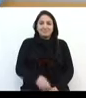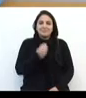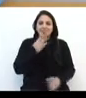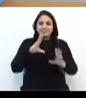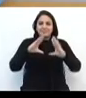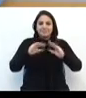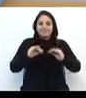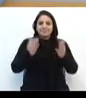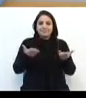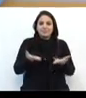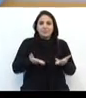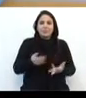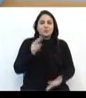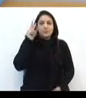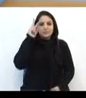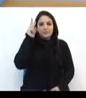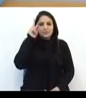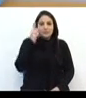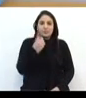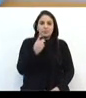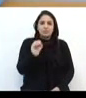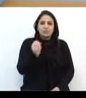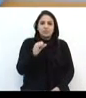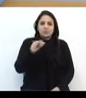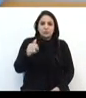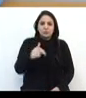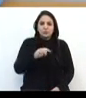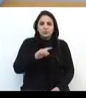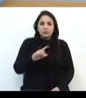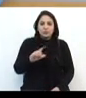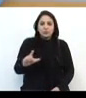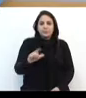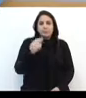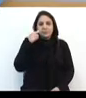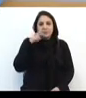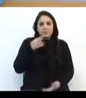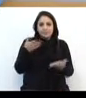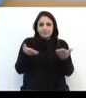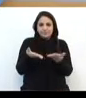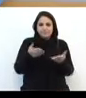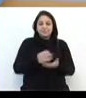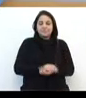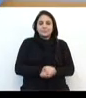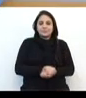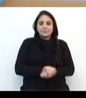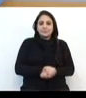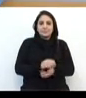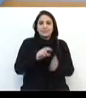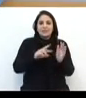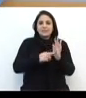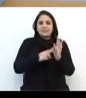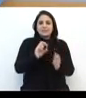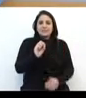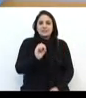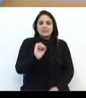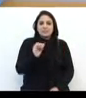Boa noite, hoje é segunda-feira, 18 de julho e você vai ver nesta edição. Simpasso